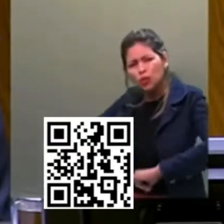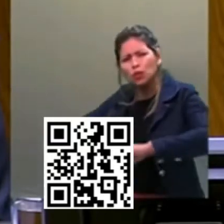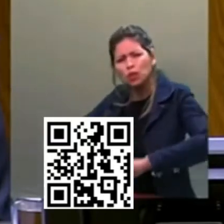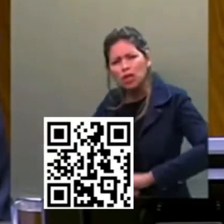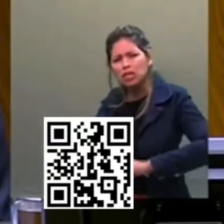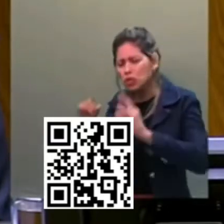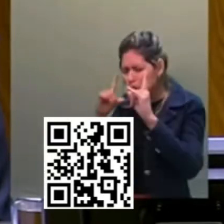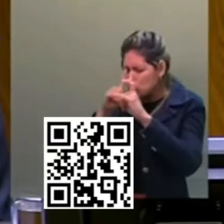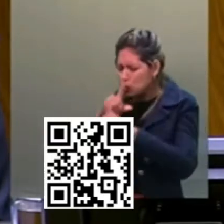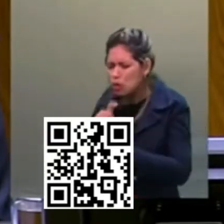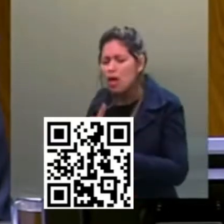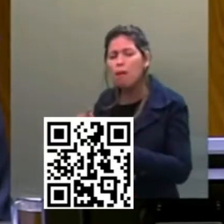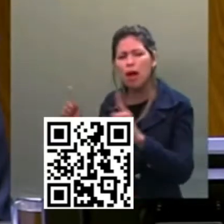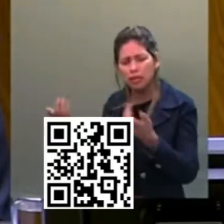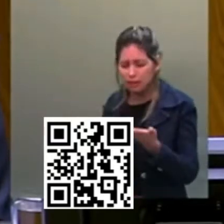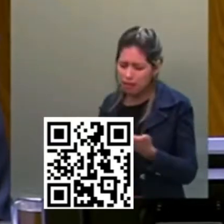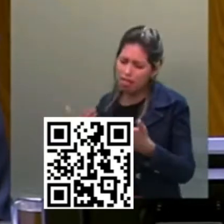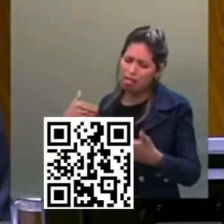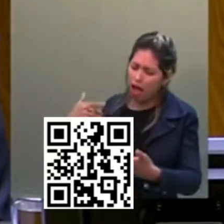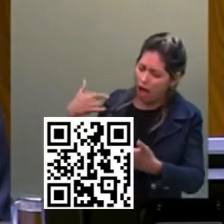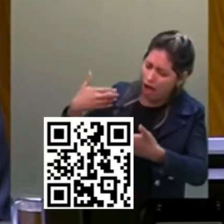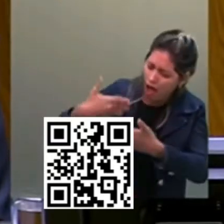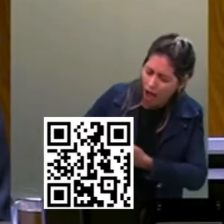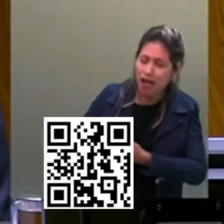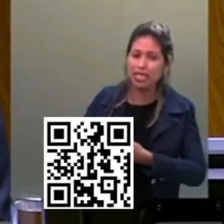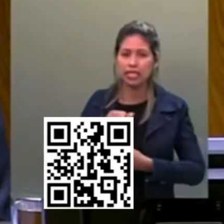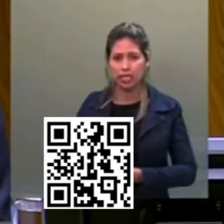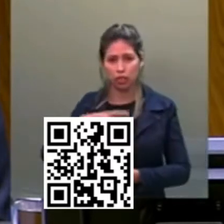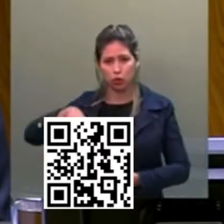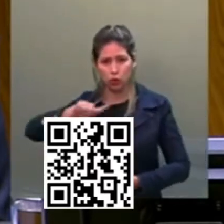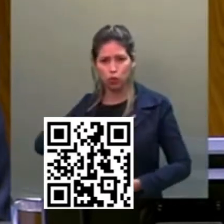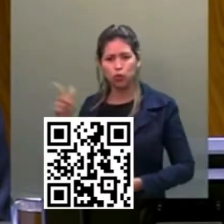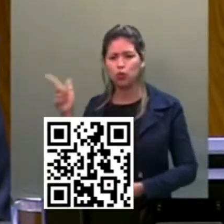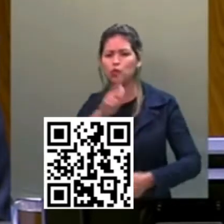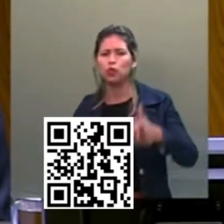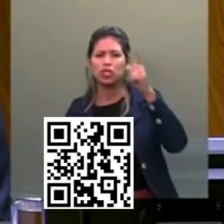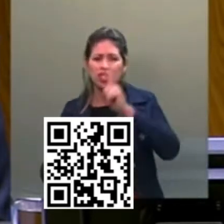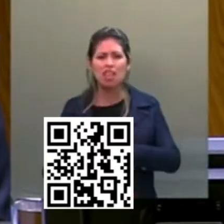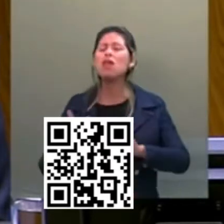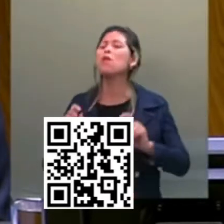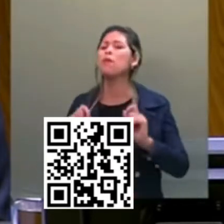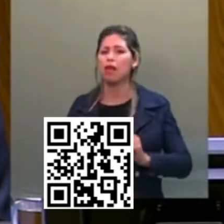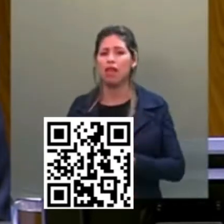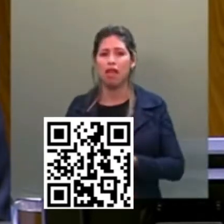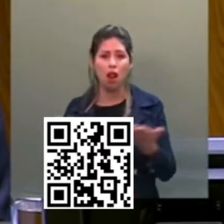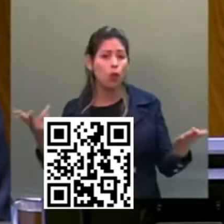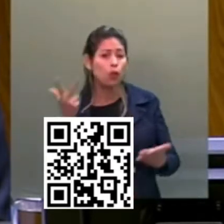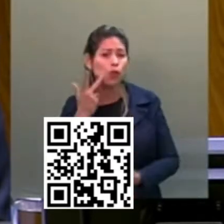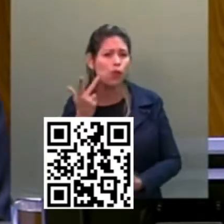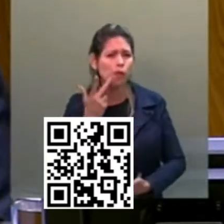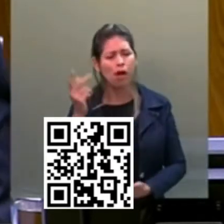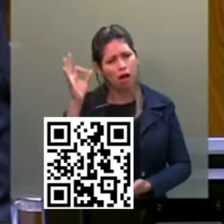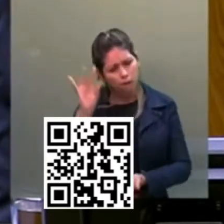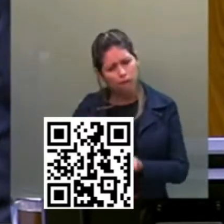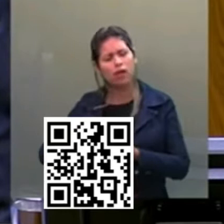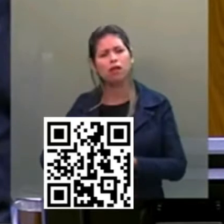a uma condição de endemia, o que nos permitirá retomar um pouco da normalidade, que isso seja mesmo